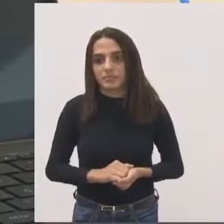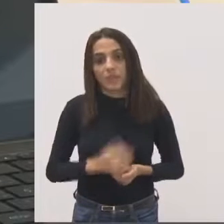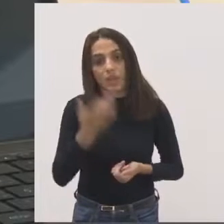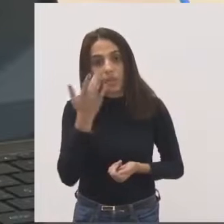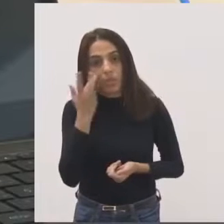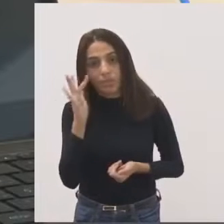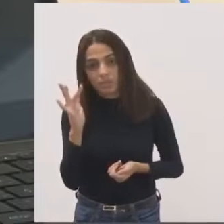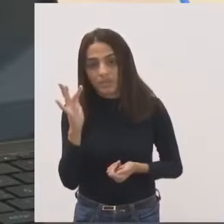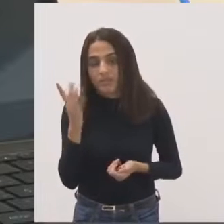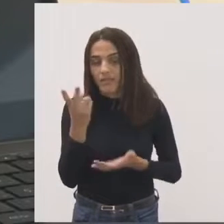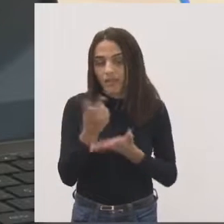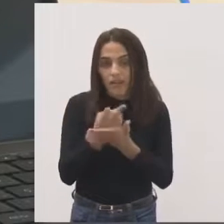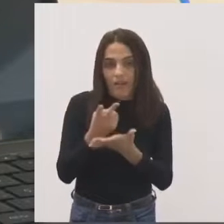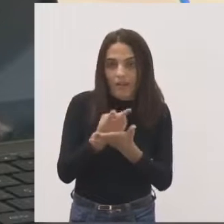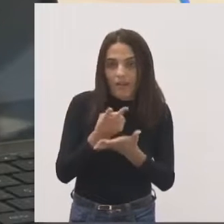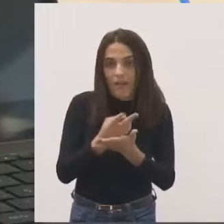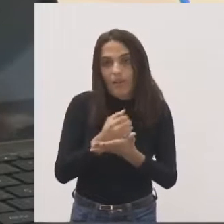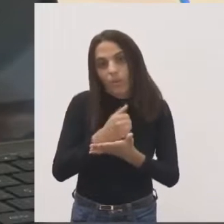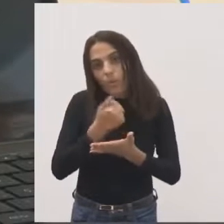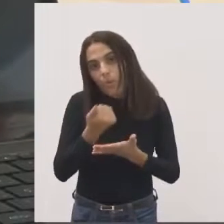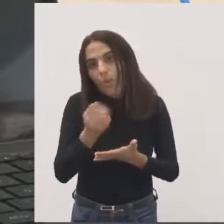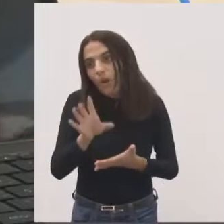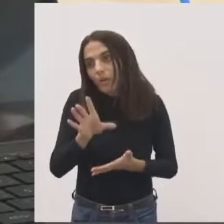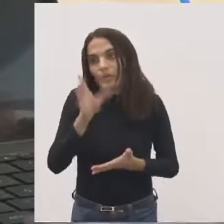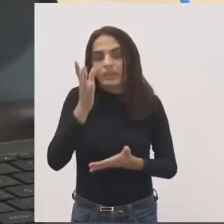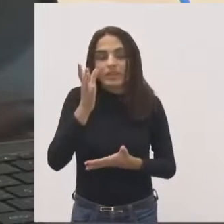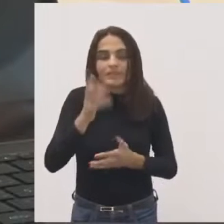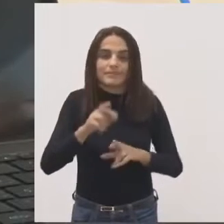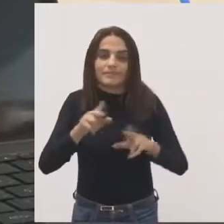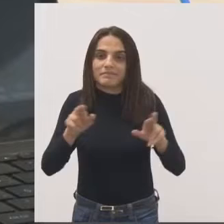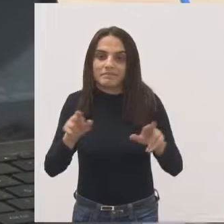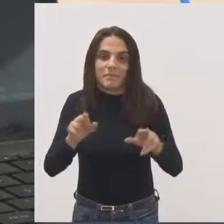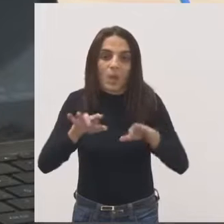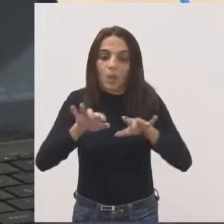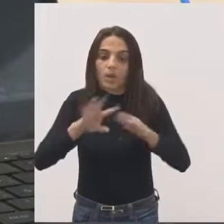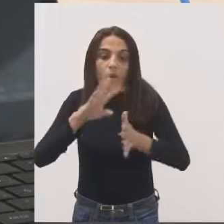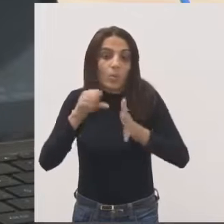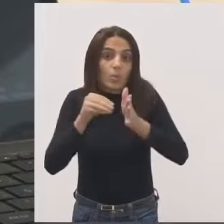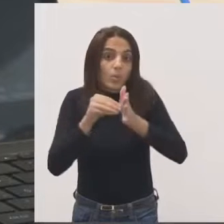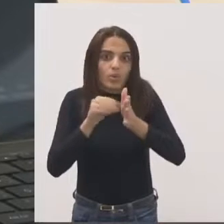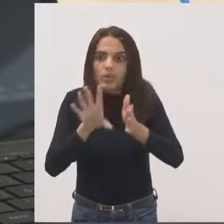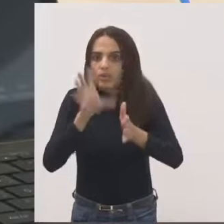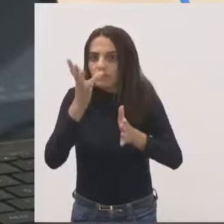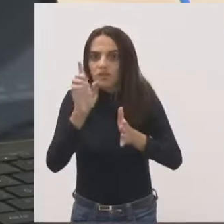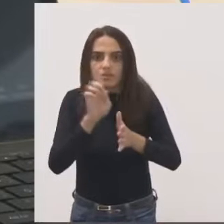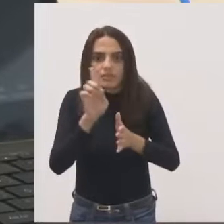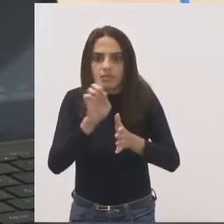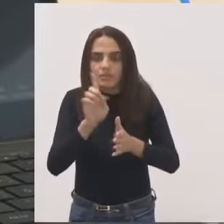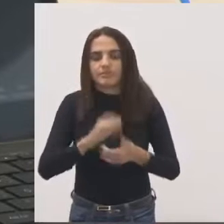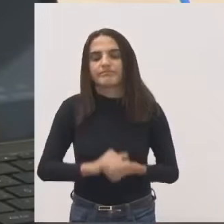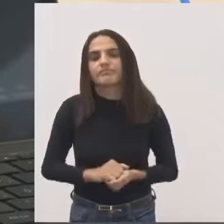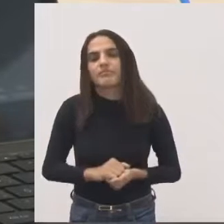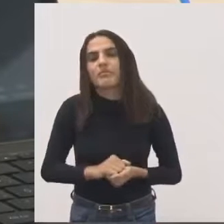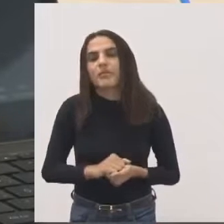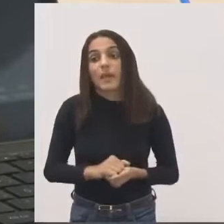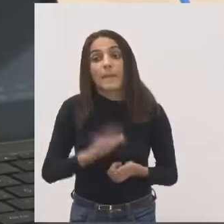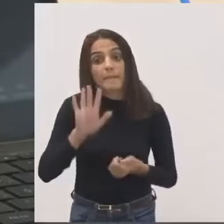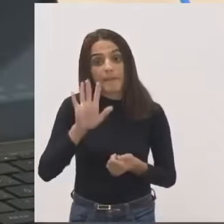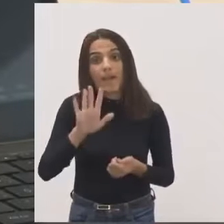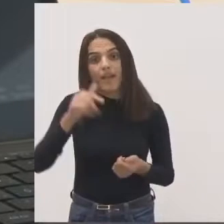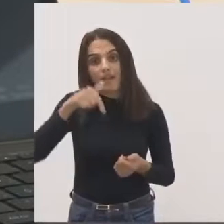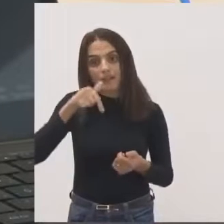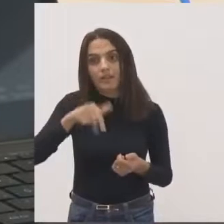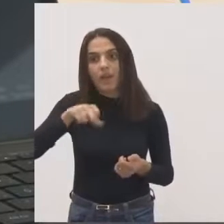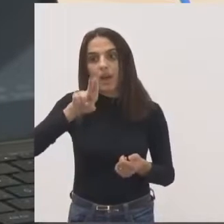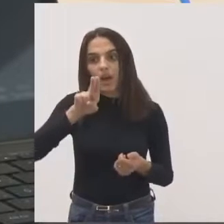uma falha, se é assim mesmo, eu acredito que... Nem todo computador acontece isso. Nem todo computador acontece isso, mas esses da